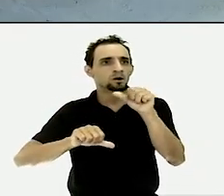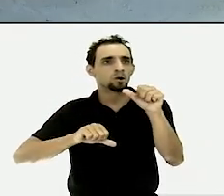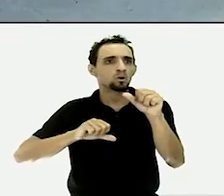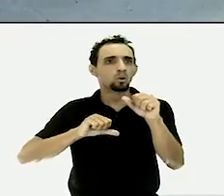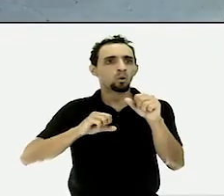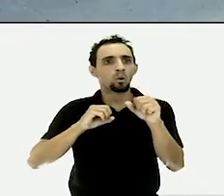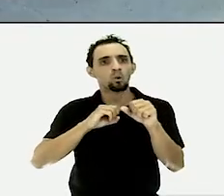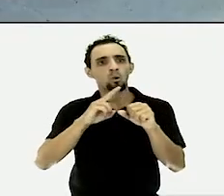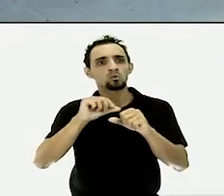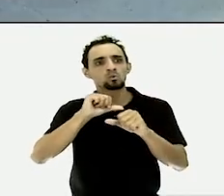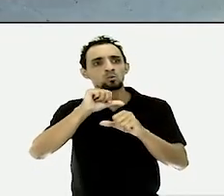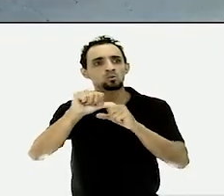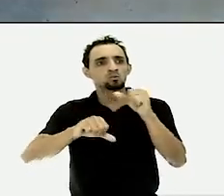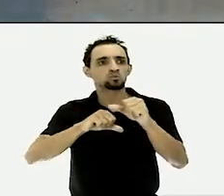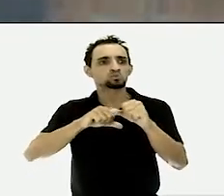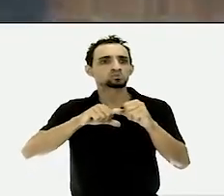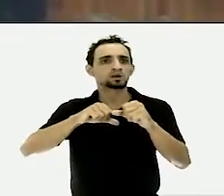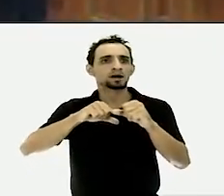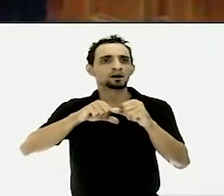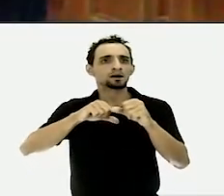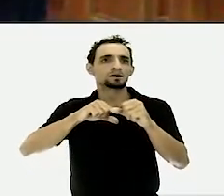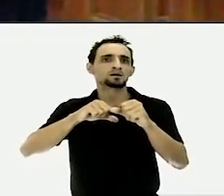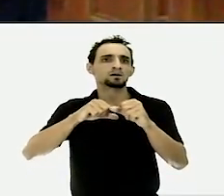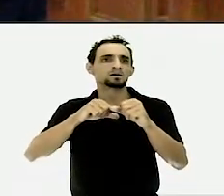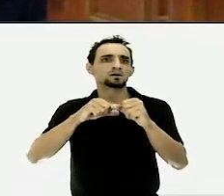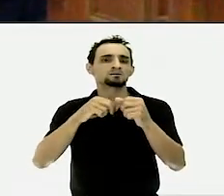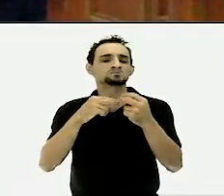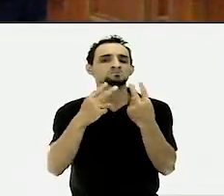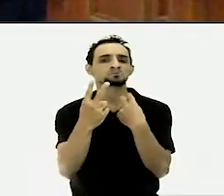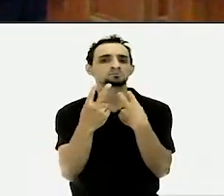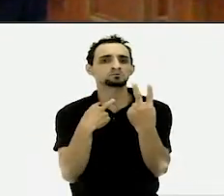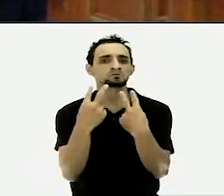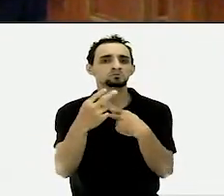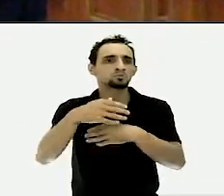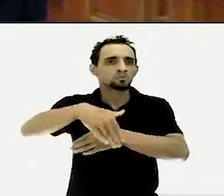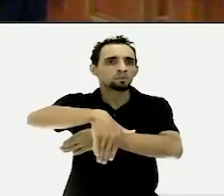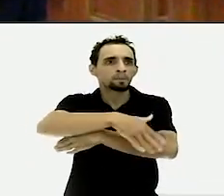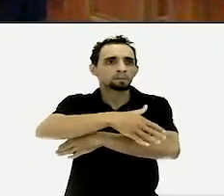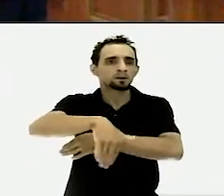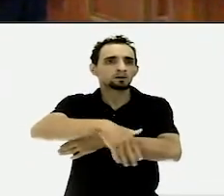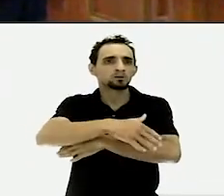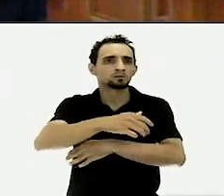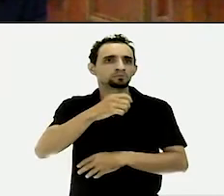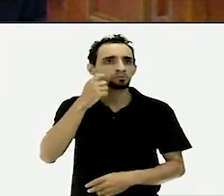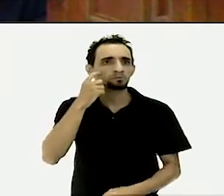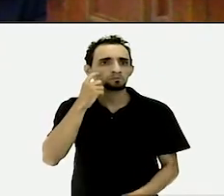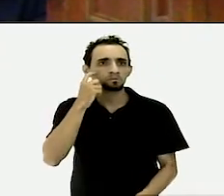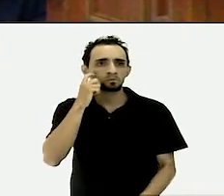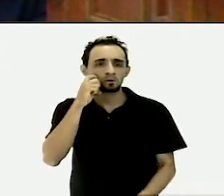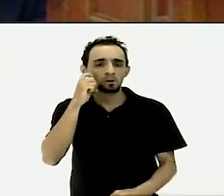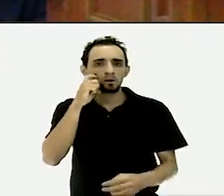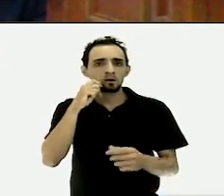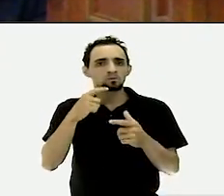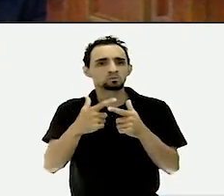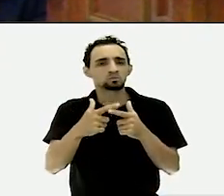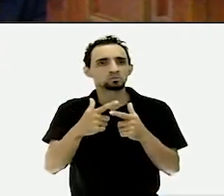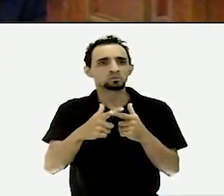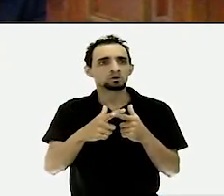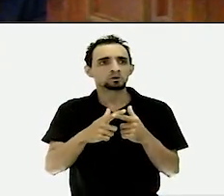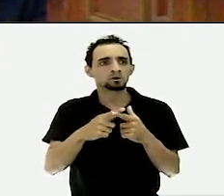Cucão? Nobre vereador, se me permite uma parte, até esse canteiro que é aqui entre aquilo, ó,